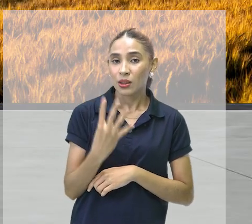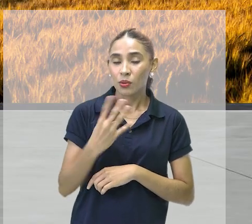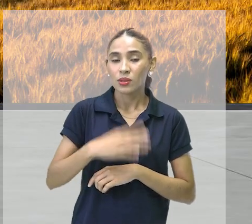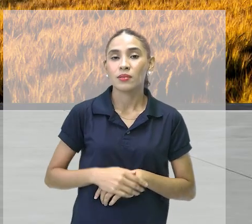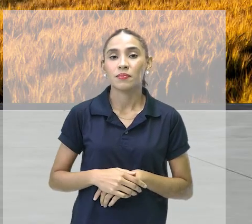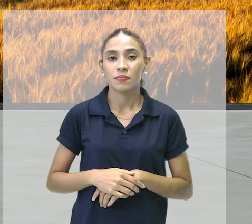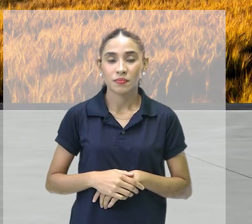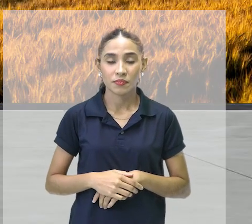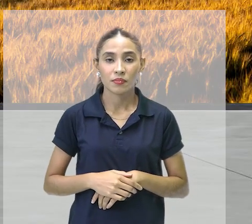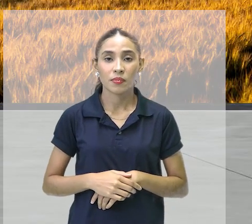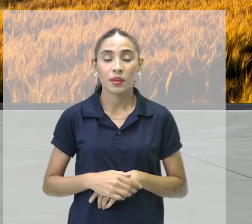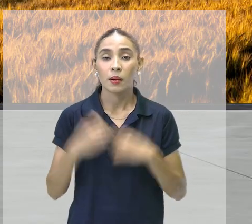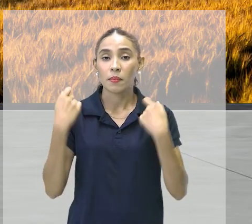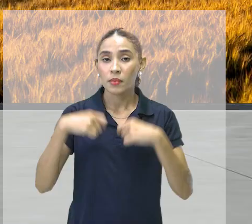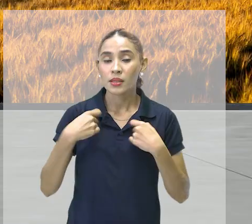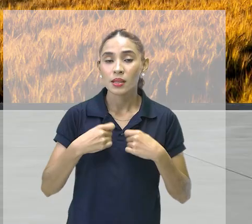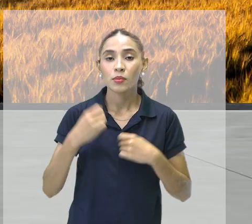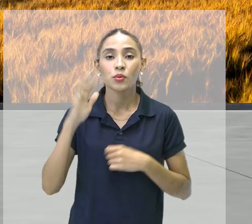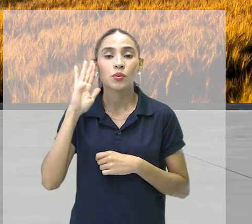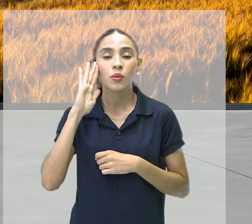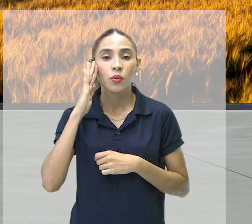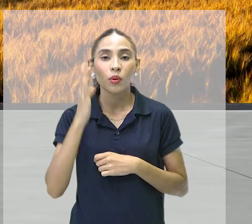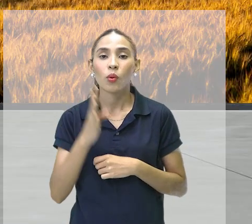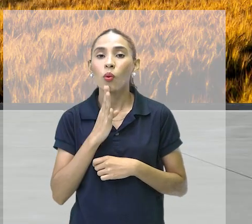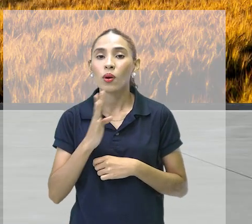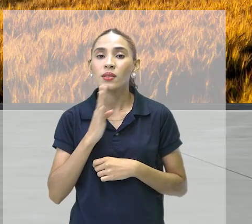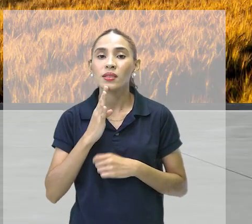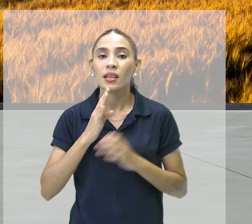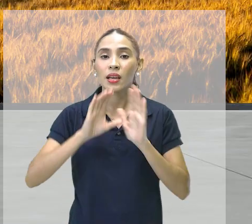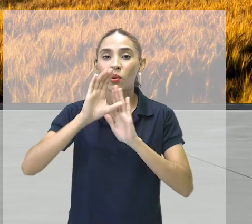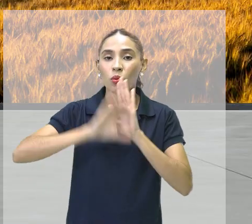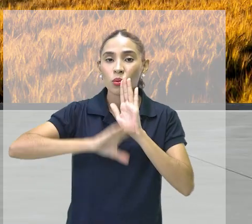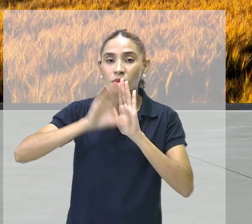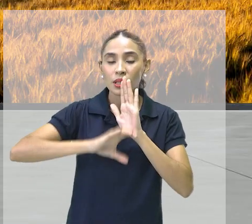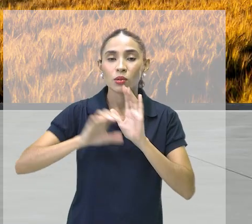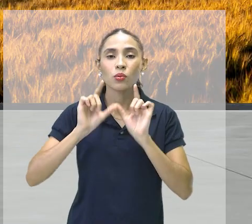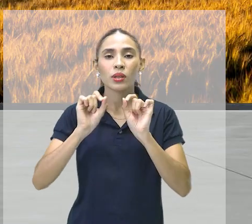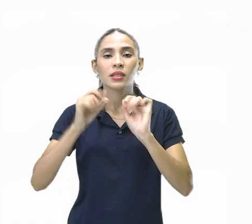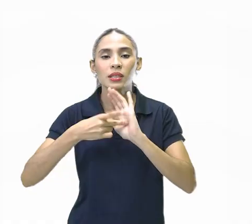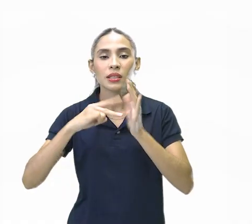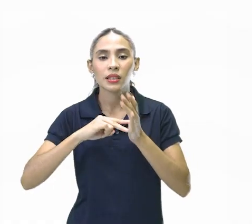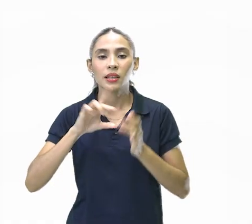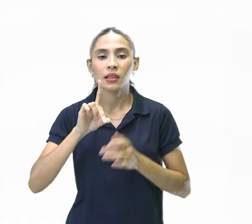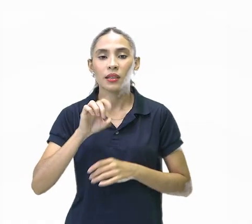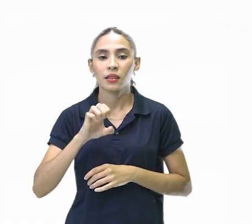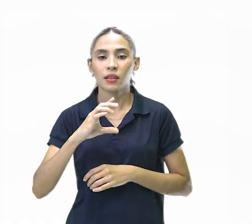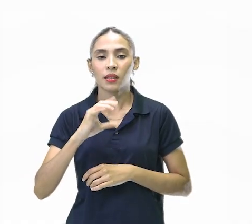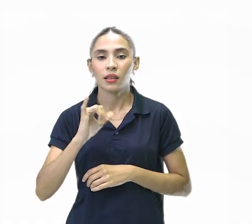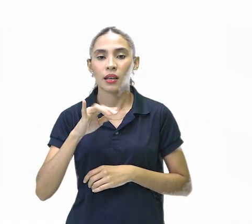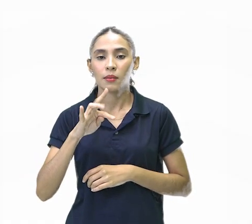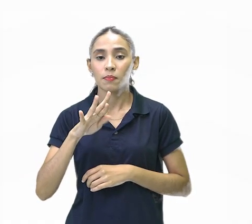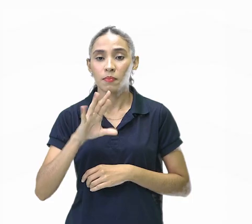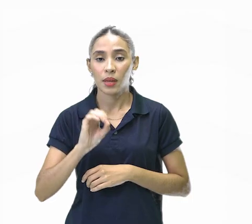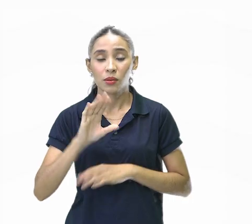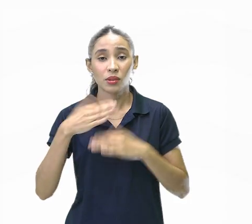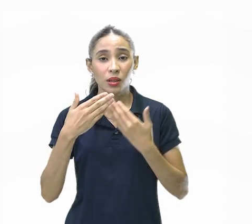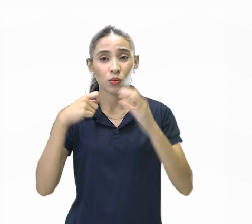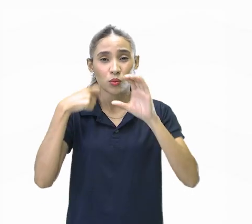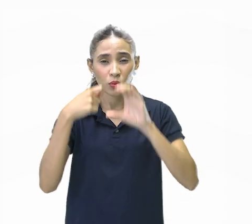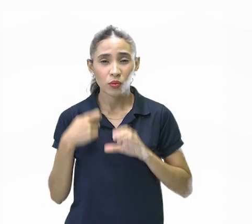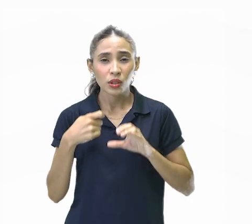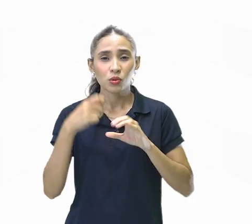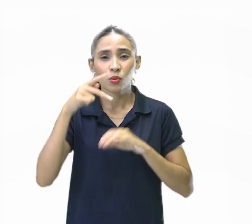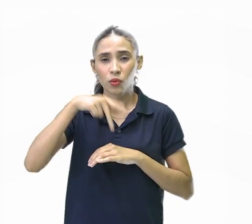14, temos que definir o que é esse decaimento. Vejam, o professor nos falou sobre